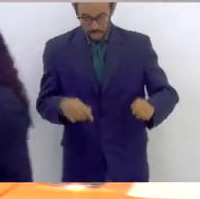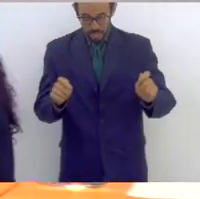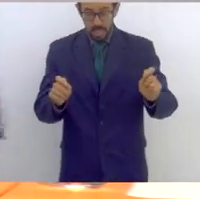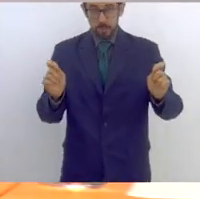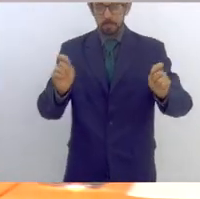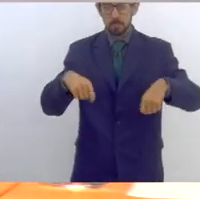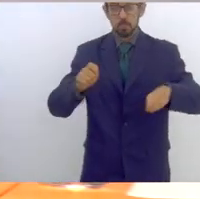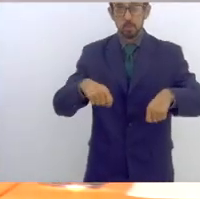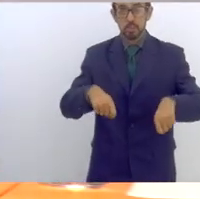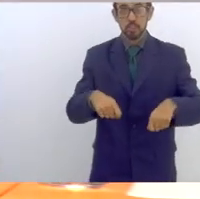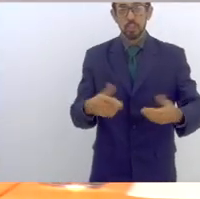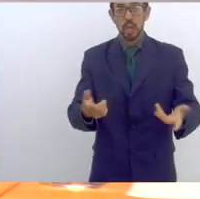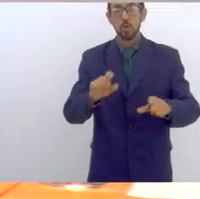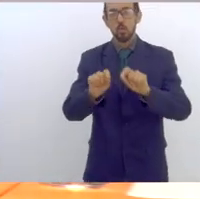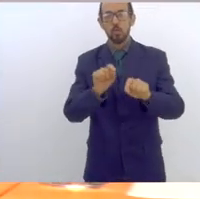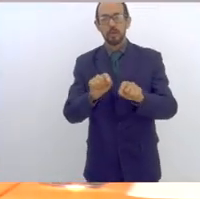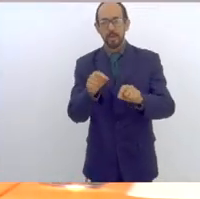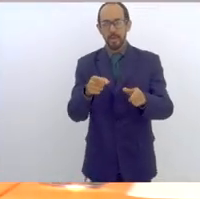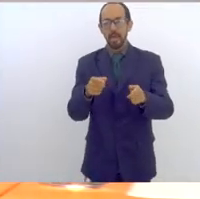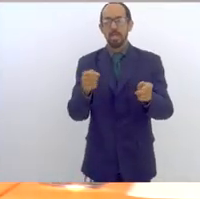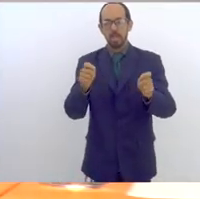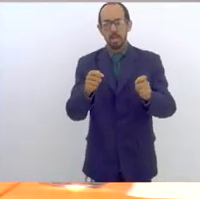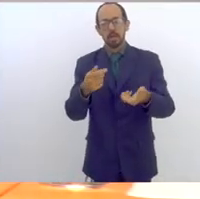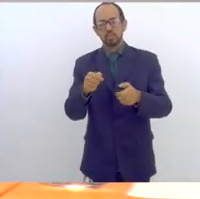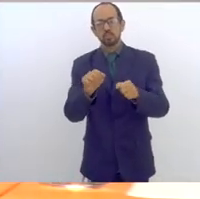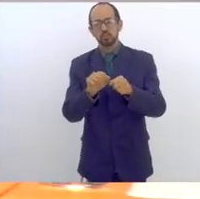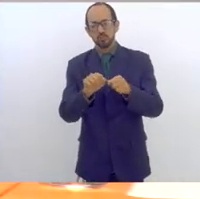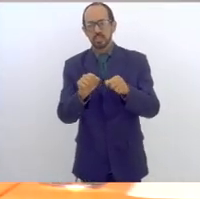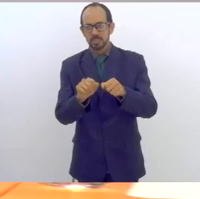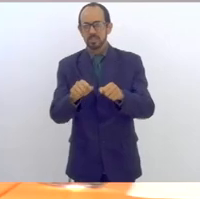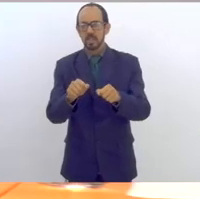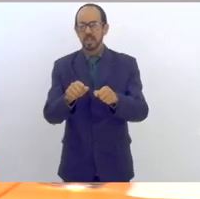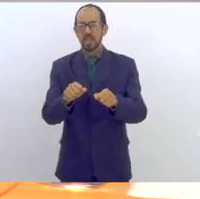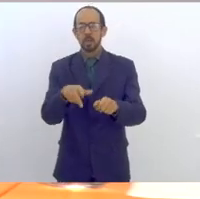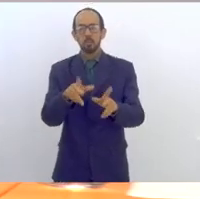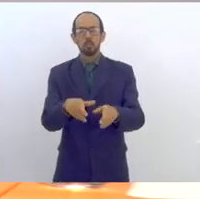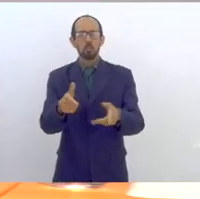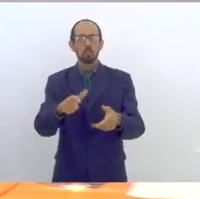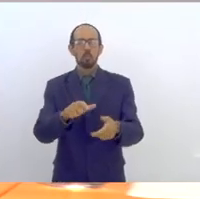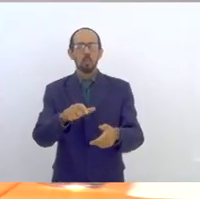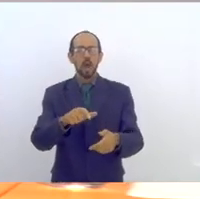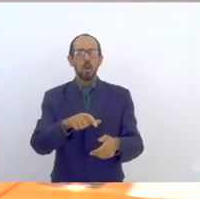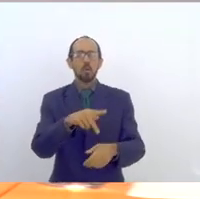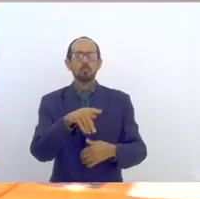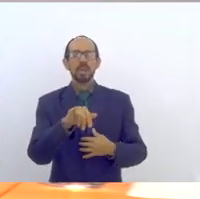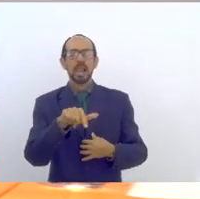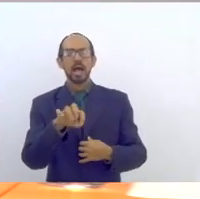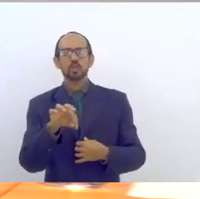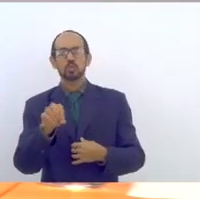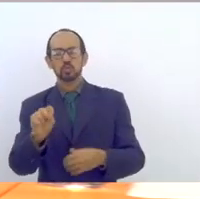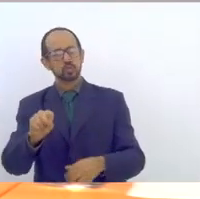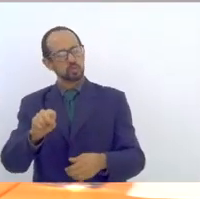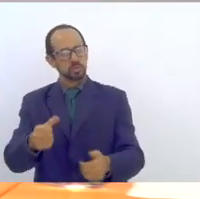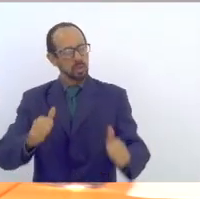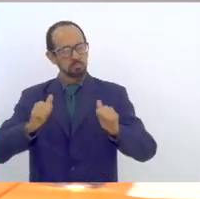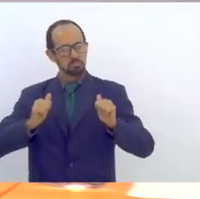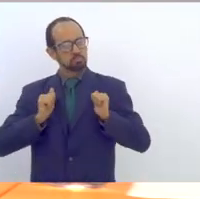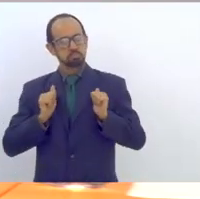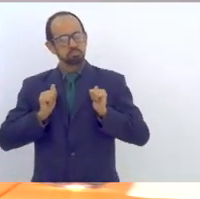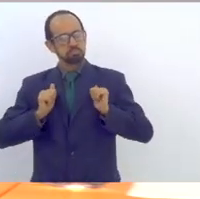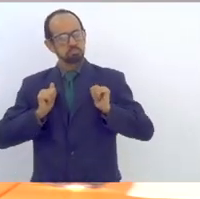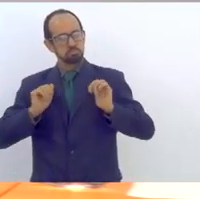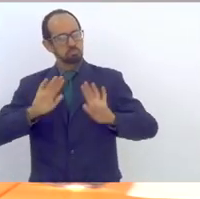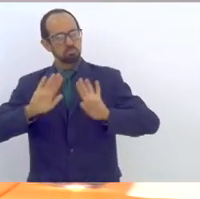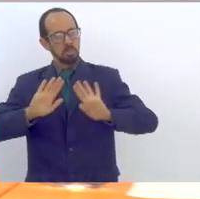feito né Se fosse do nosso feitio como posse um Pilatos e lavado as mãos mas não é isso E falarmos para